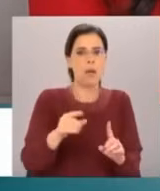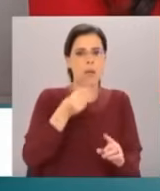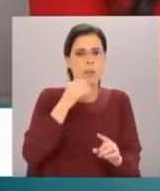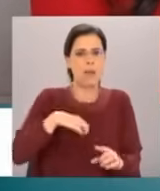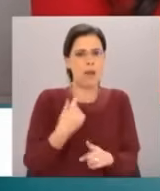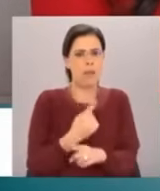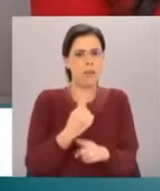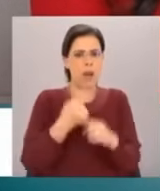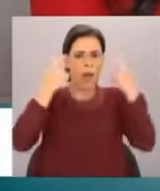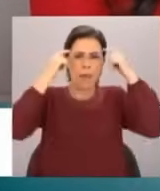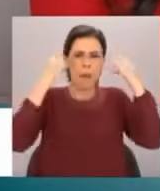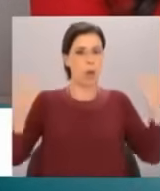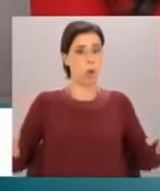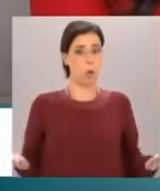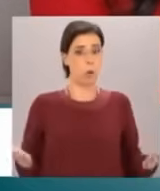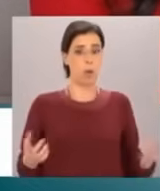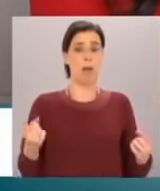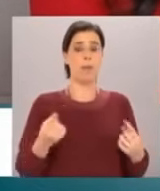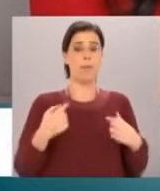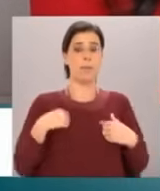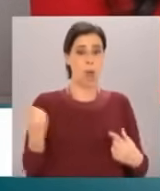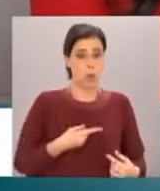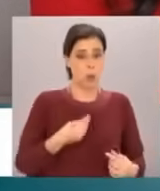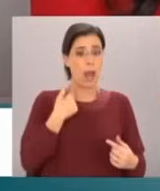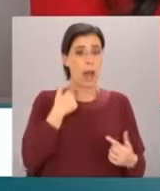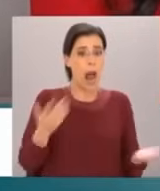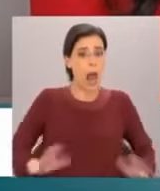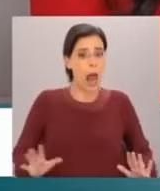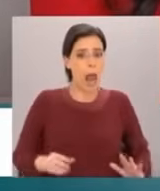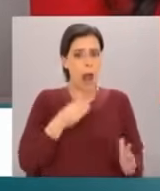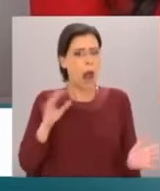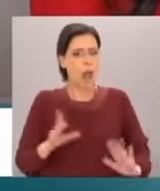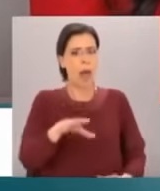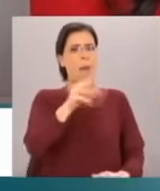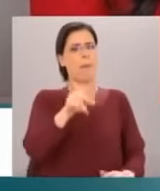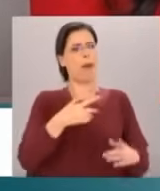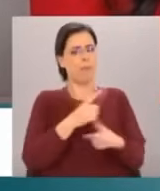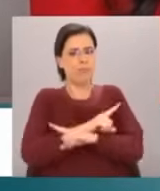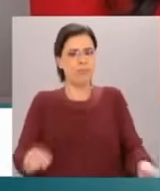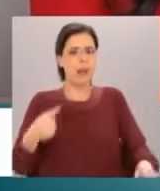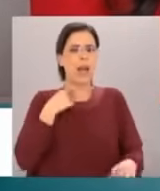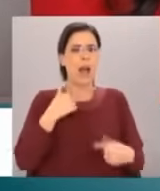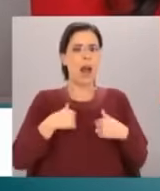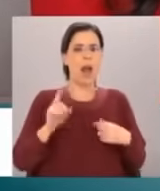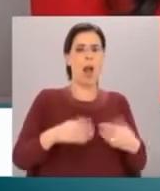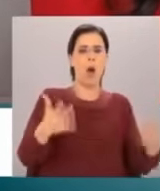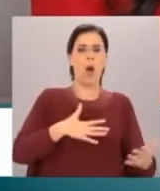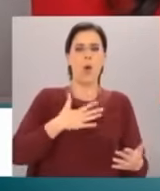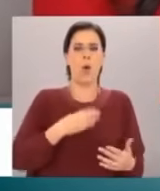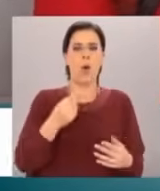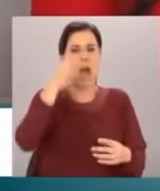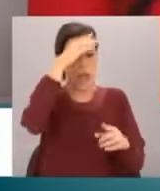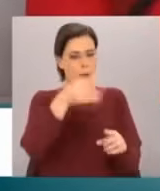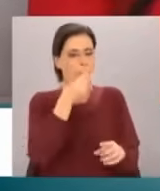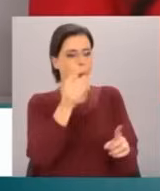que ser vegetarianos é uma loucura dizer daqui a pouco tempo de ver todos os clientes que tem para comer mais nada a culpa não escreve deixar que o mercado nós agora também não quer deixar